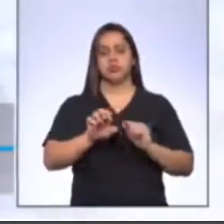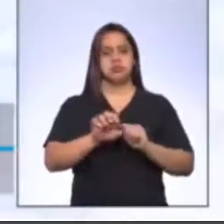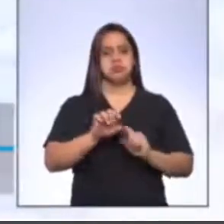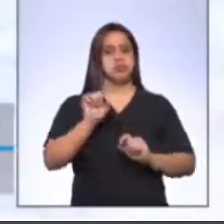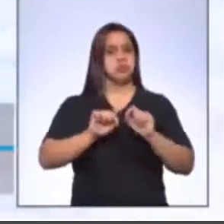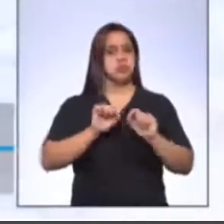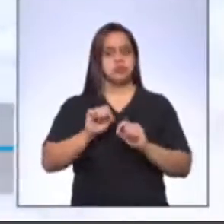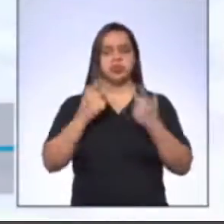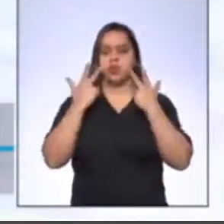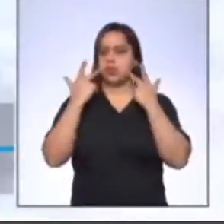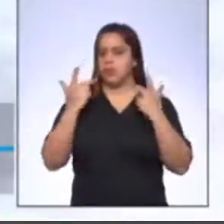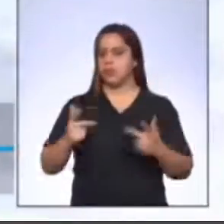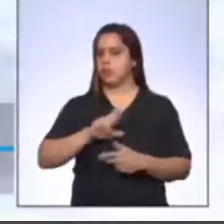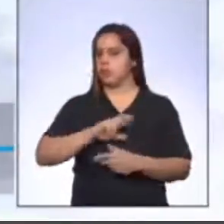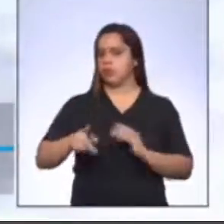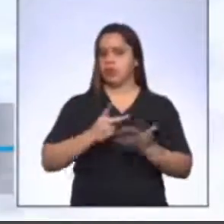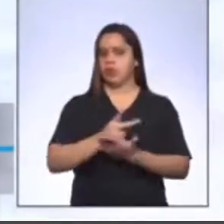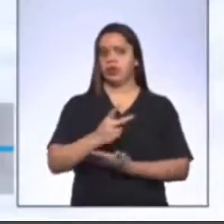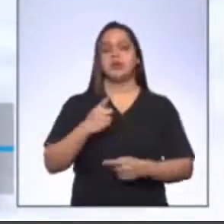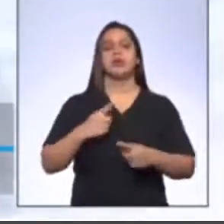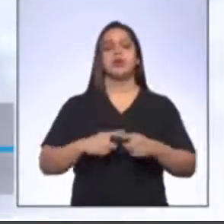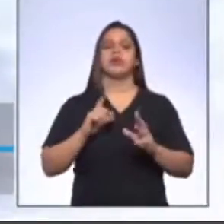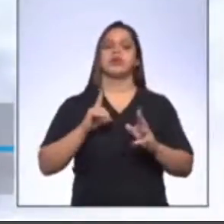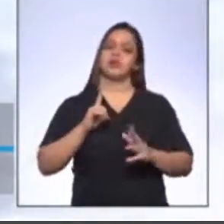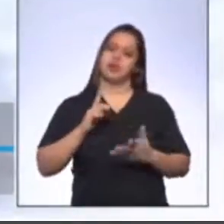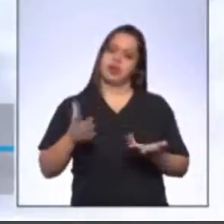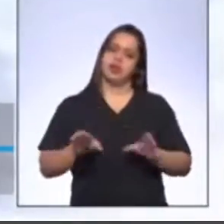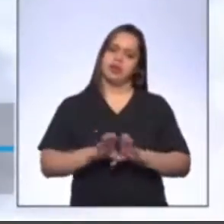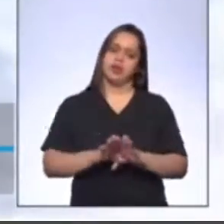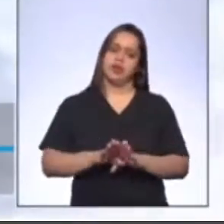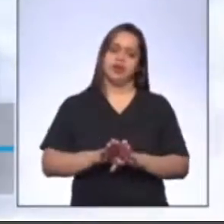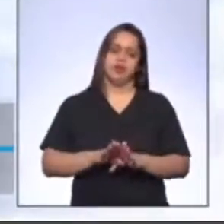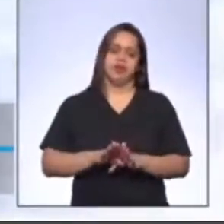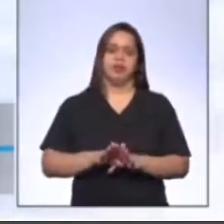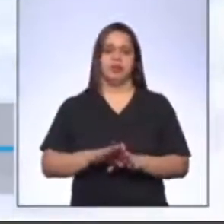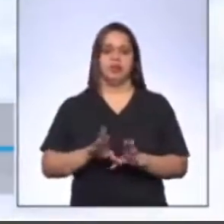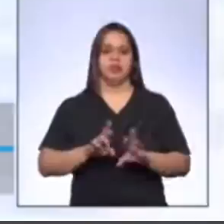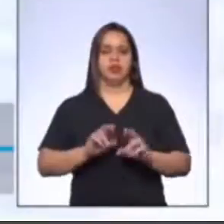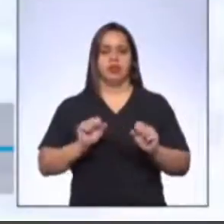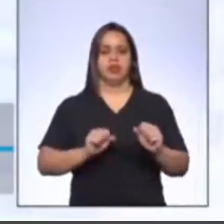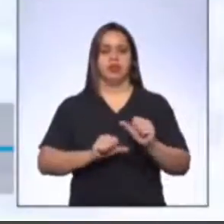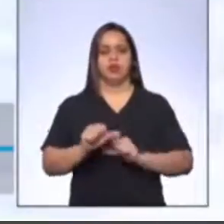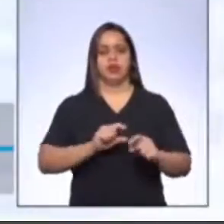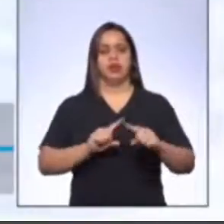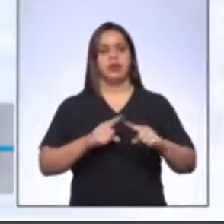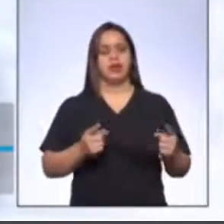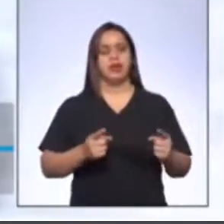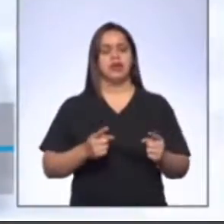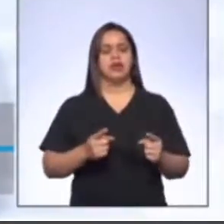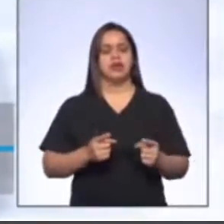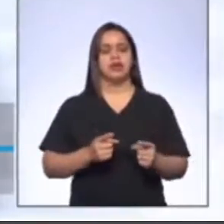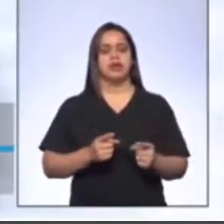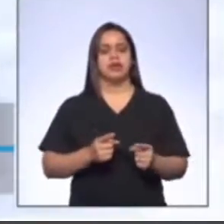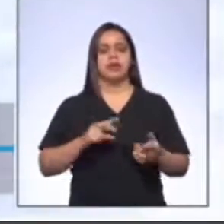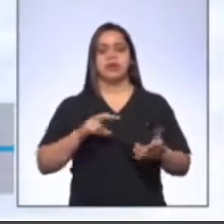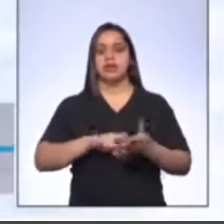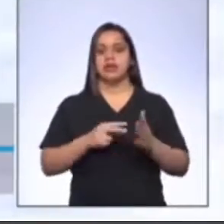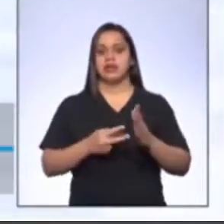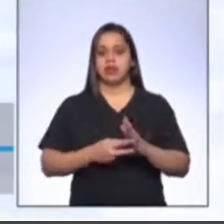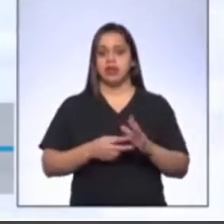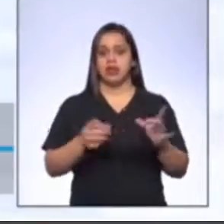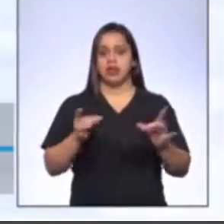normalmente não sempre porque tudo tem exceção mas normalmente terminou em it quer dizer